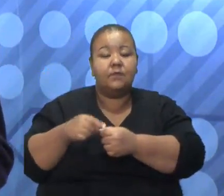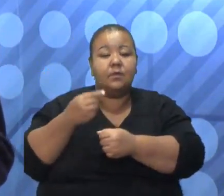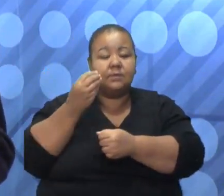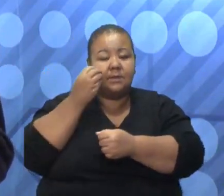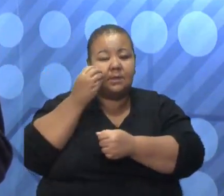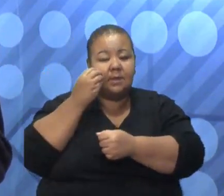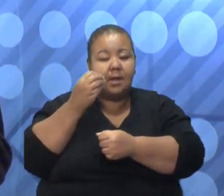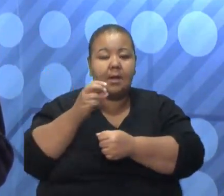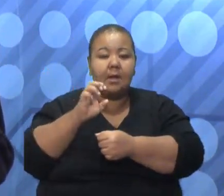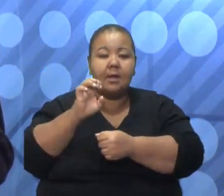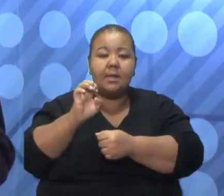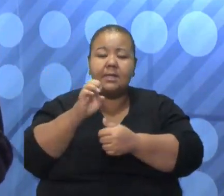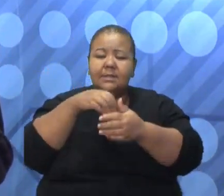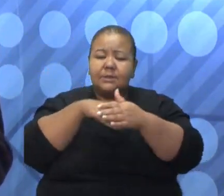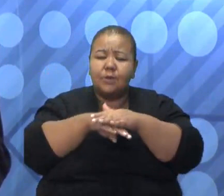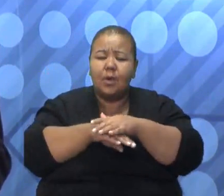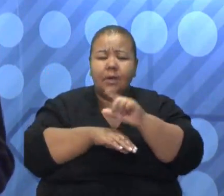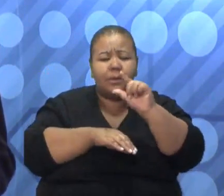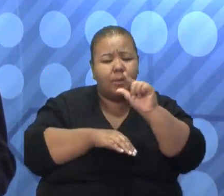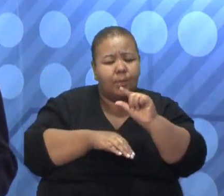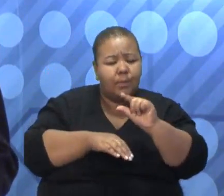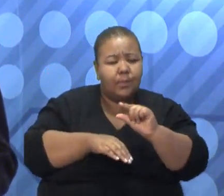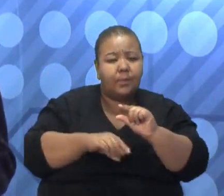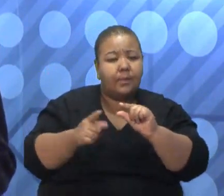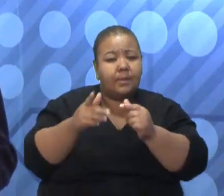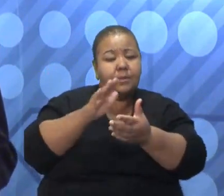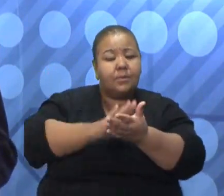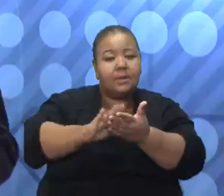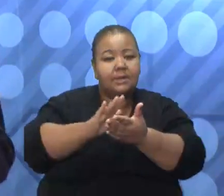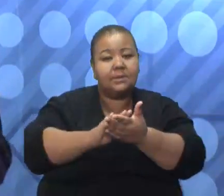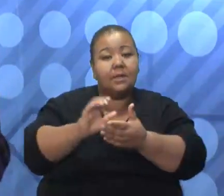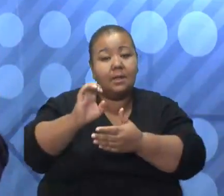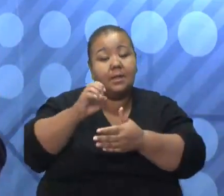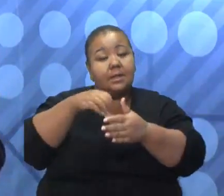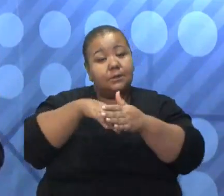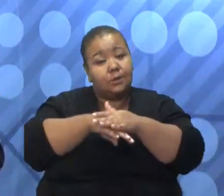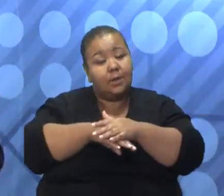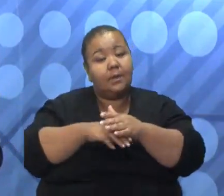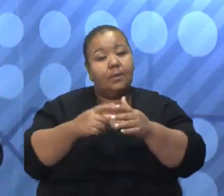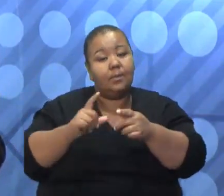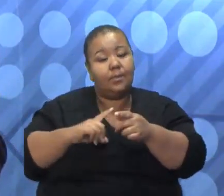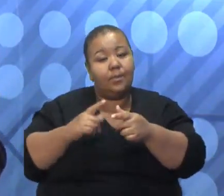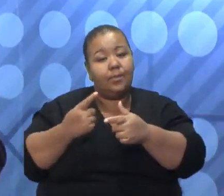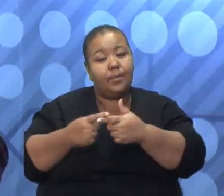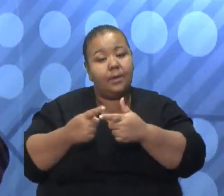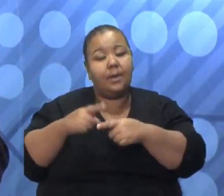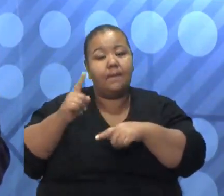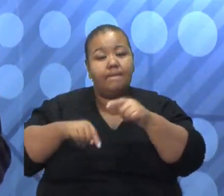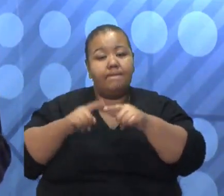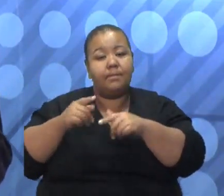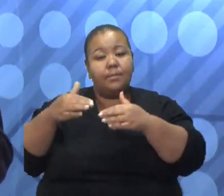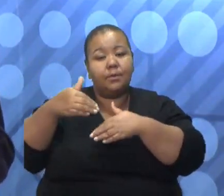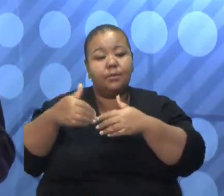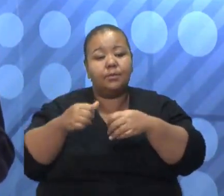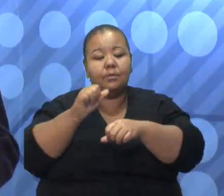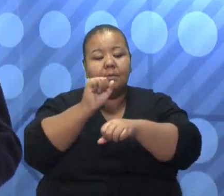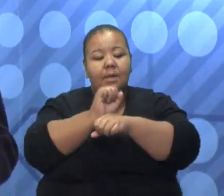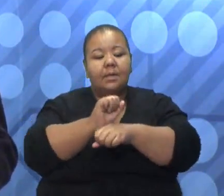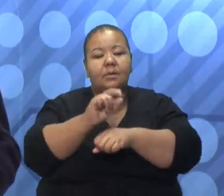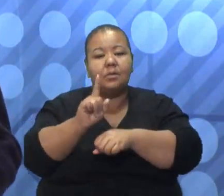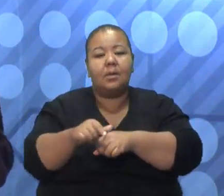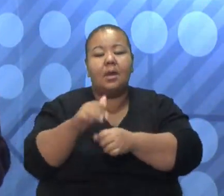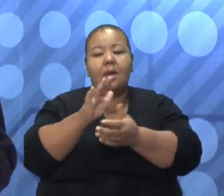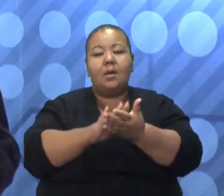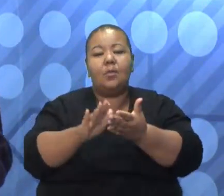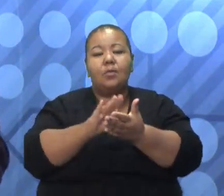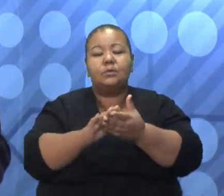perto do zero, né, para não gastar muito com o estoque, porque a gente sabe que produto parado do estoque é custo para a empresa. Então, o